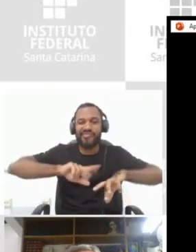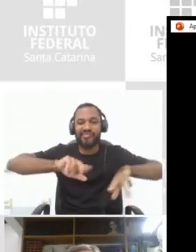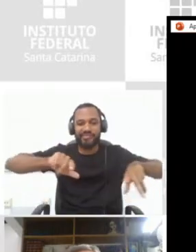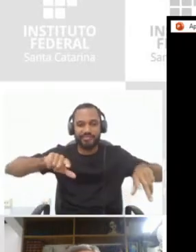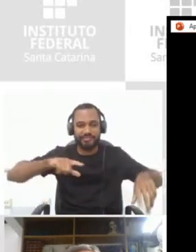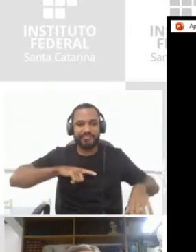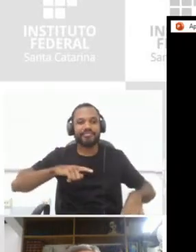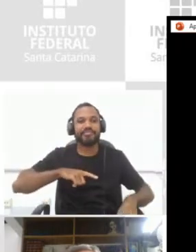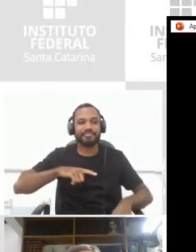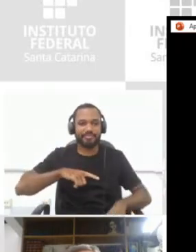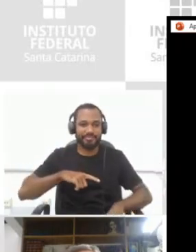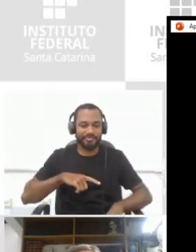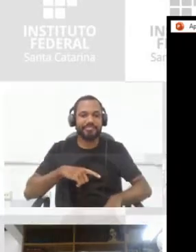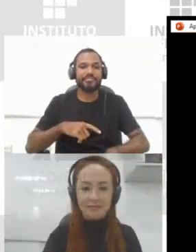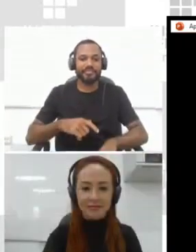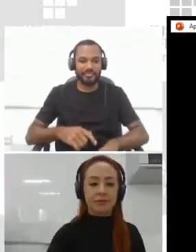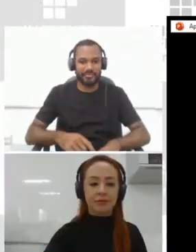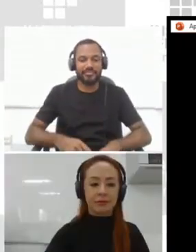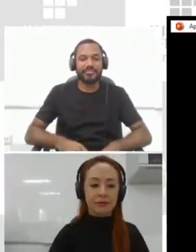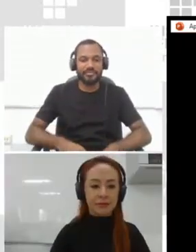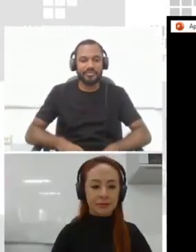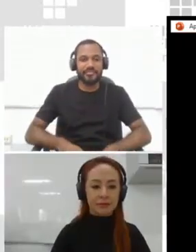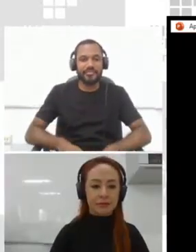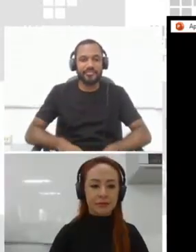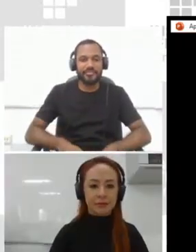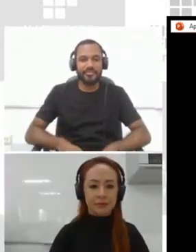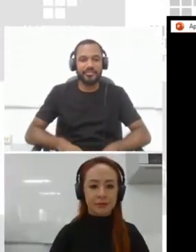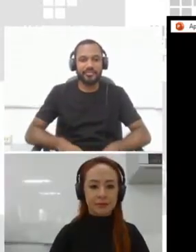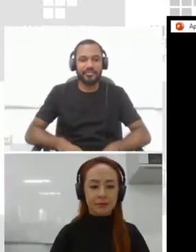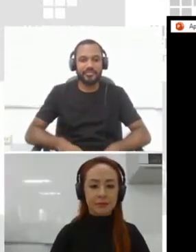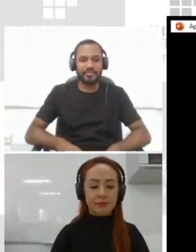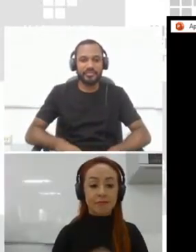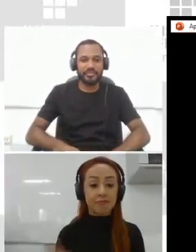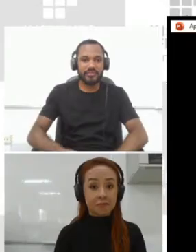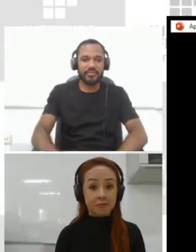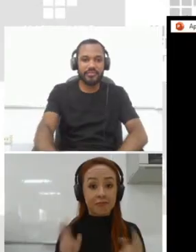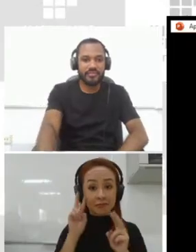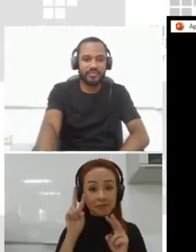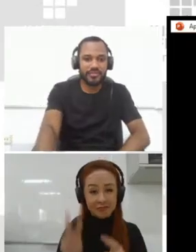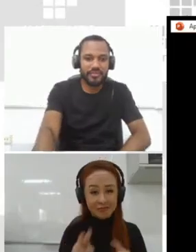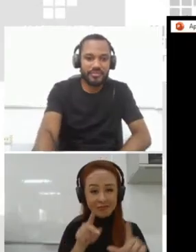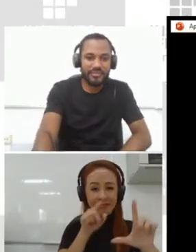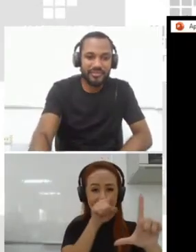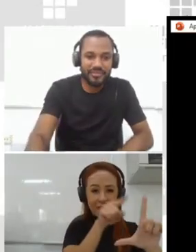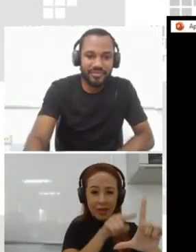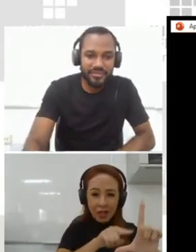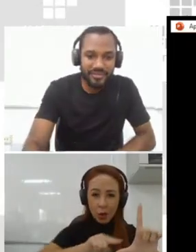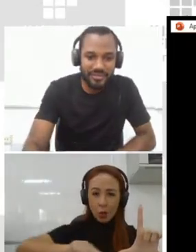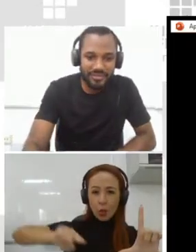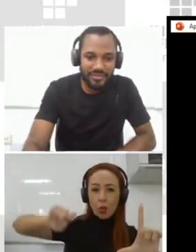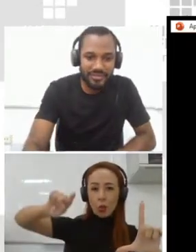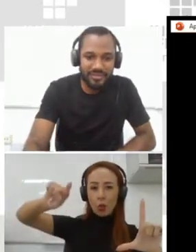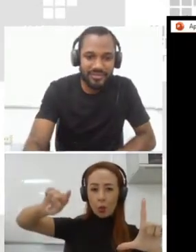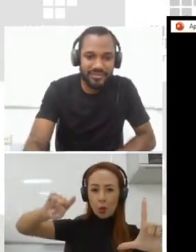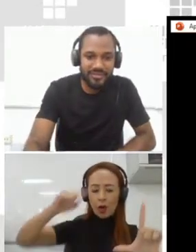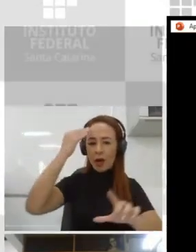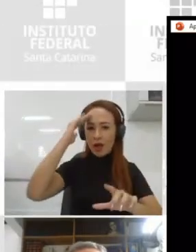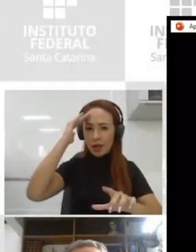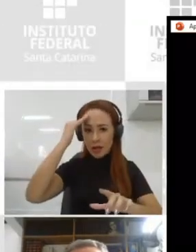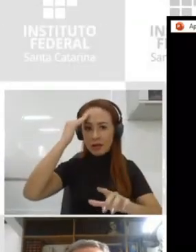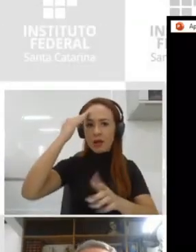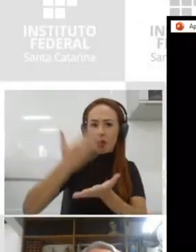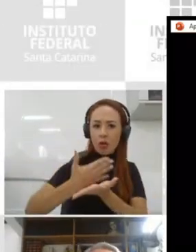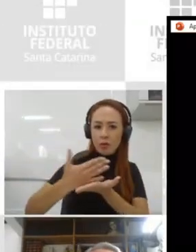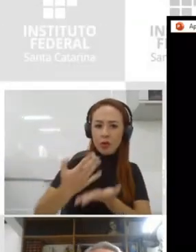que basta ver a forma dessa curva para entendermos que a partir de 1950 nós temos uma